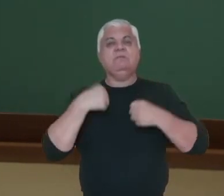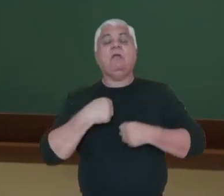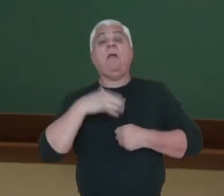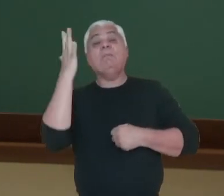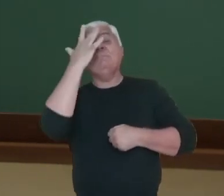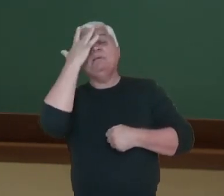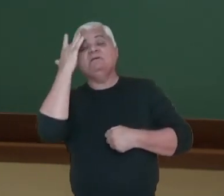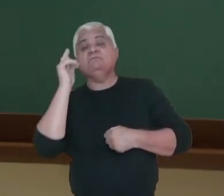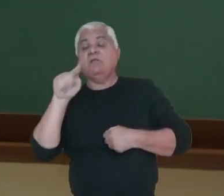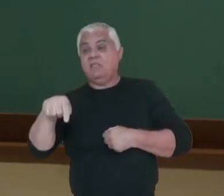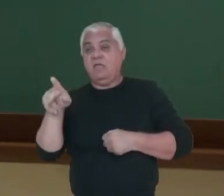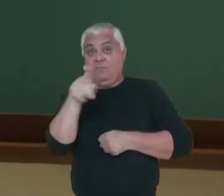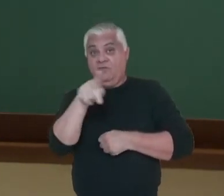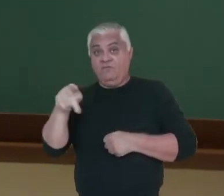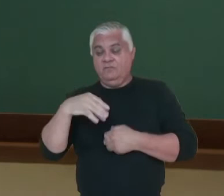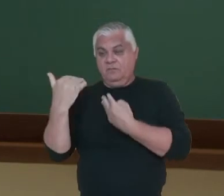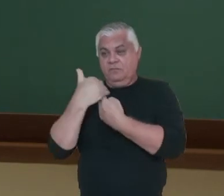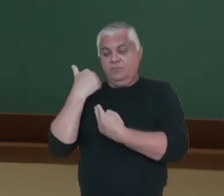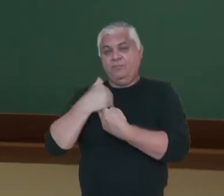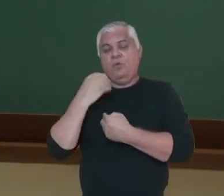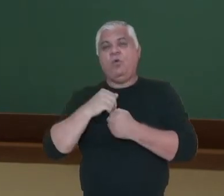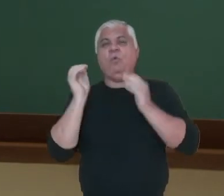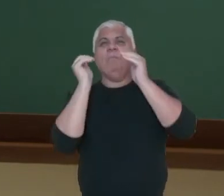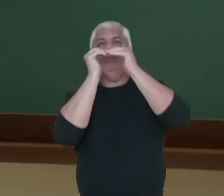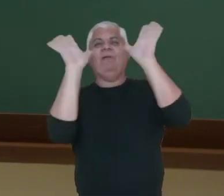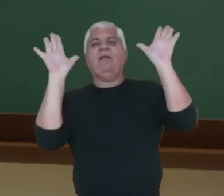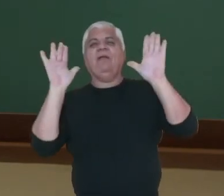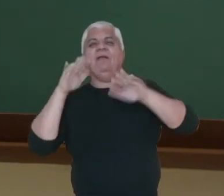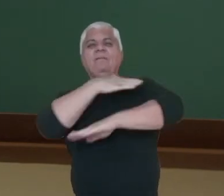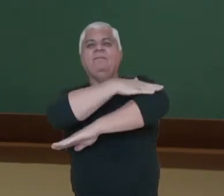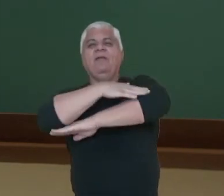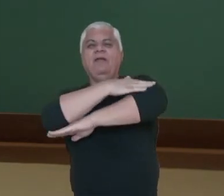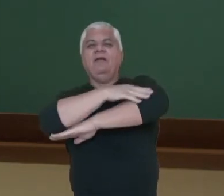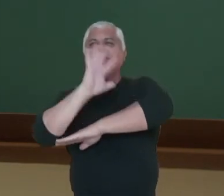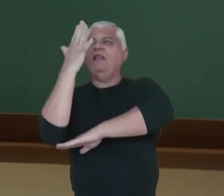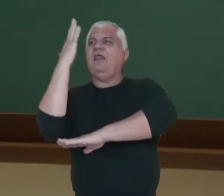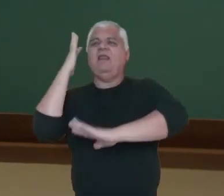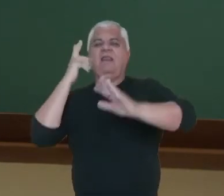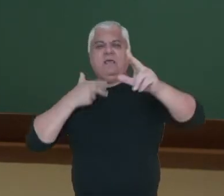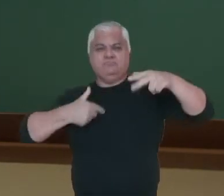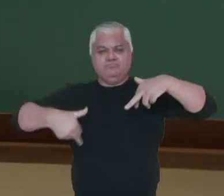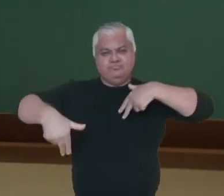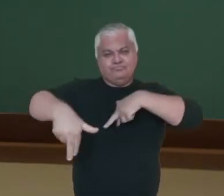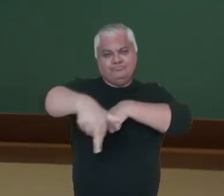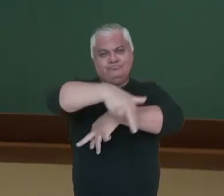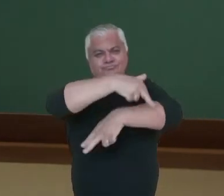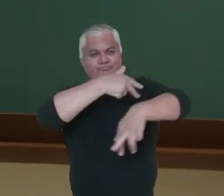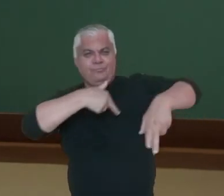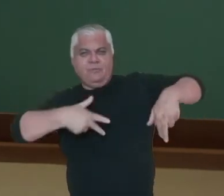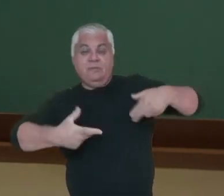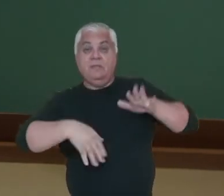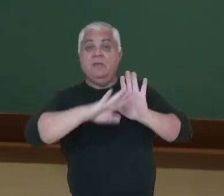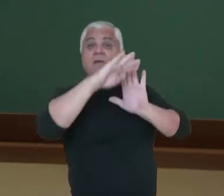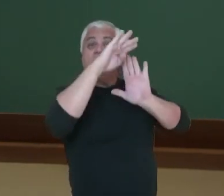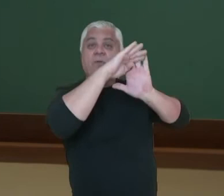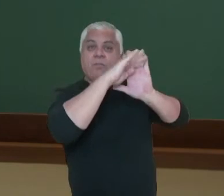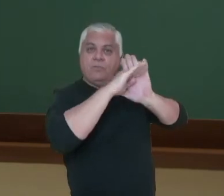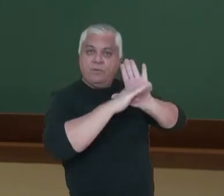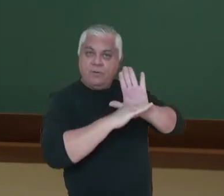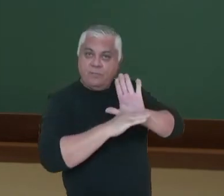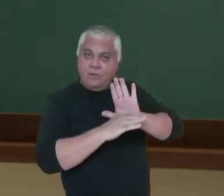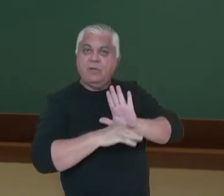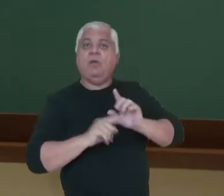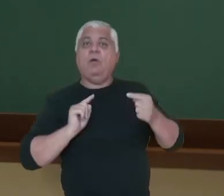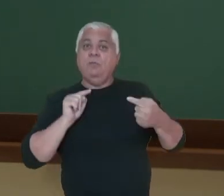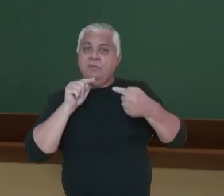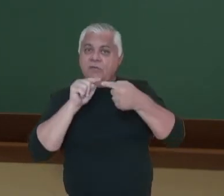pessoas praticam nos parques esse tipo de ginástica e tem todo um programa estruturado com objetivos bem